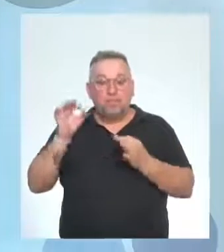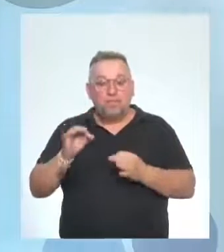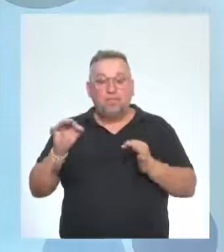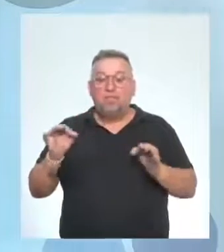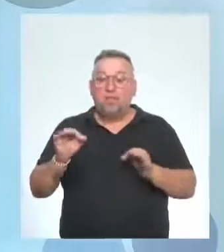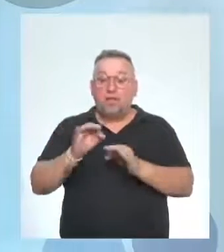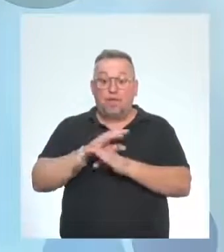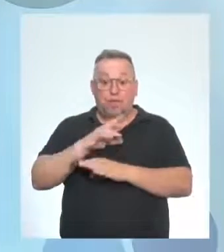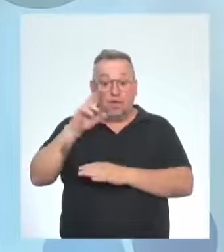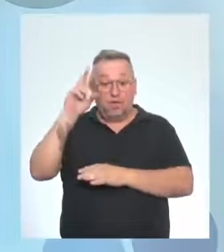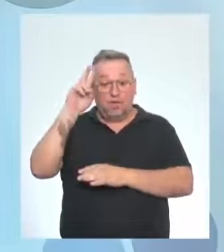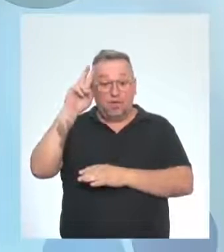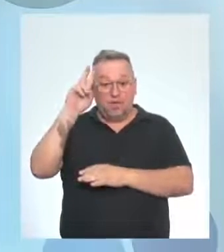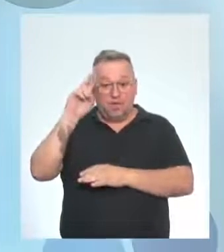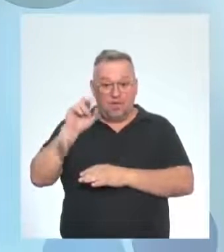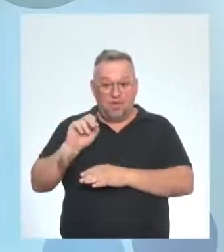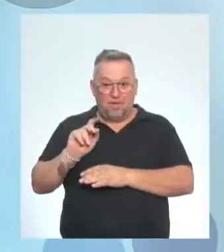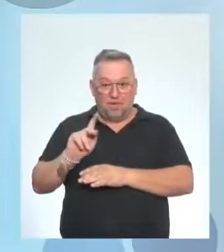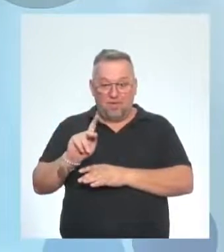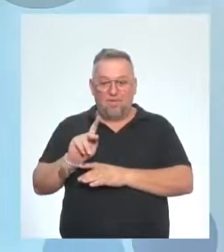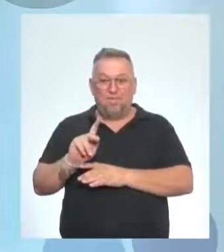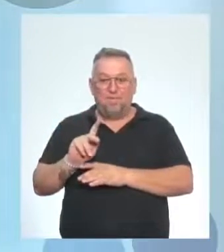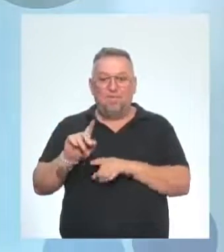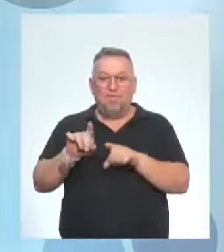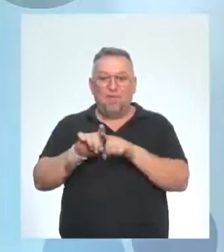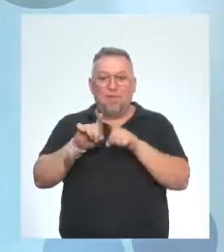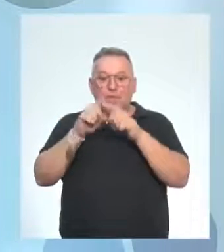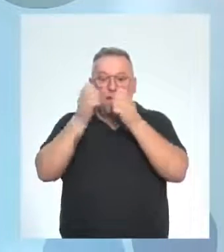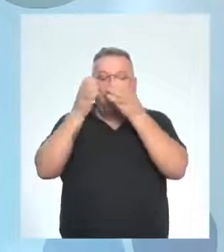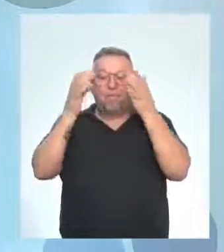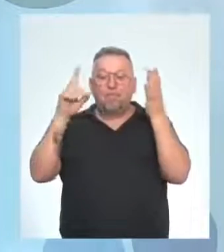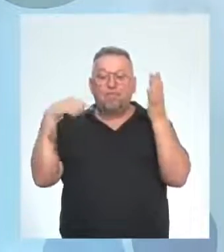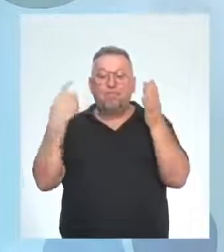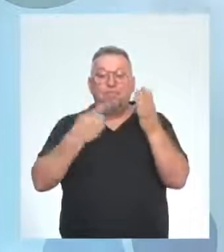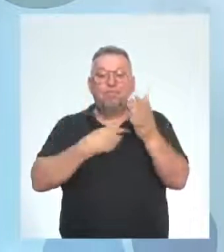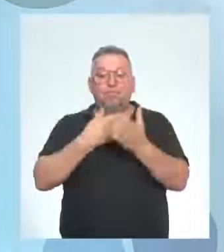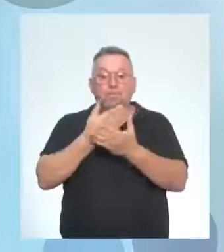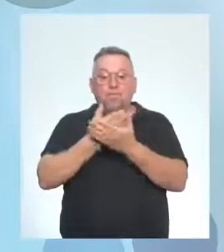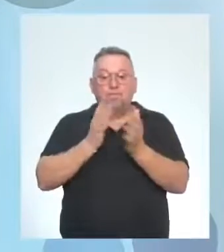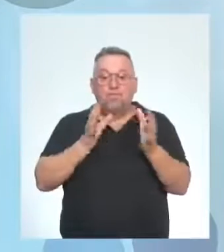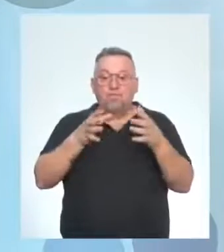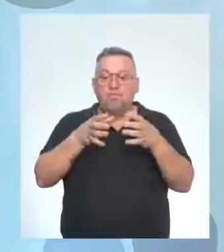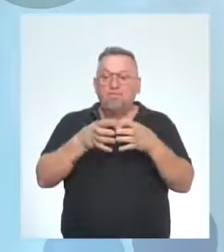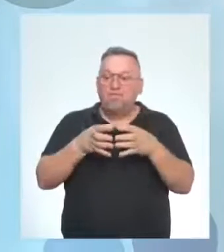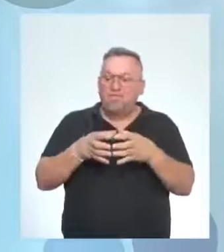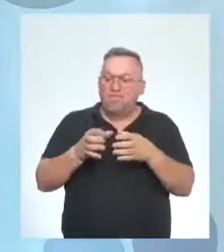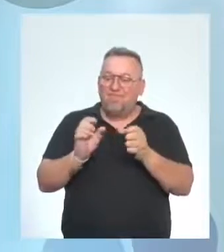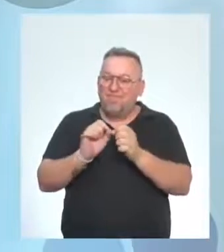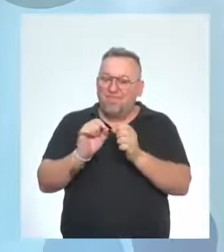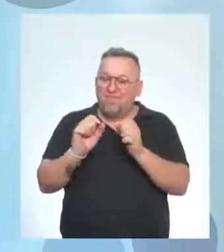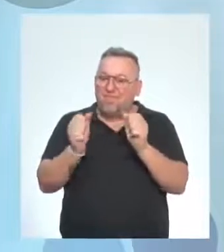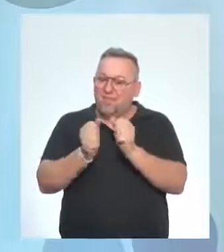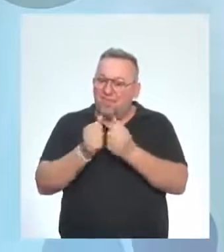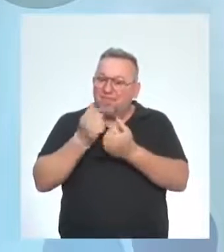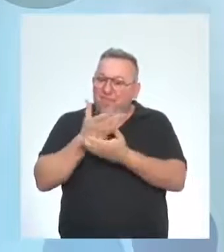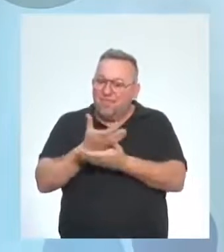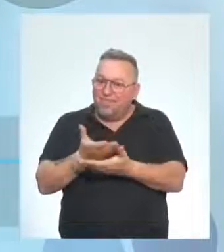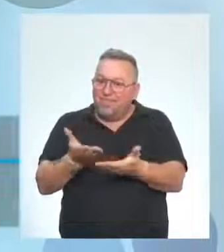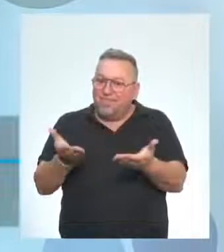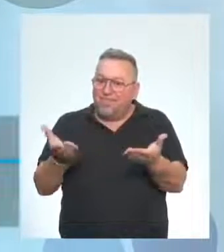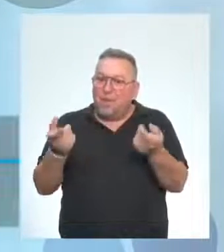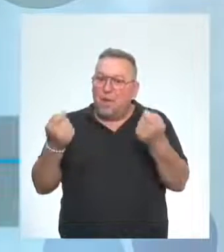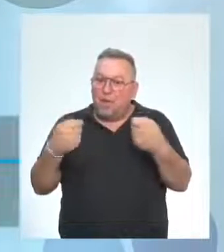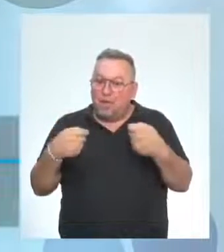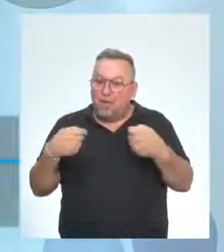termina na segunda-feira, tá bom? E é claro que a nossa aula aqui ela é coletiva, ela é feita junto com vocês, precisa